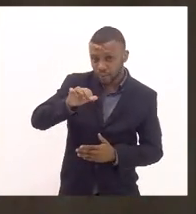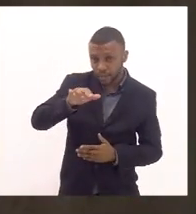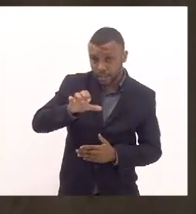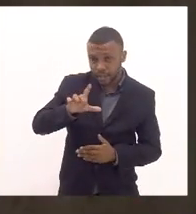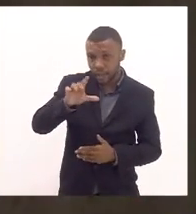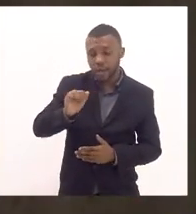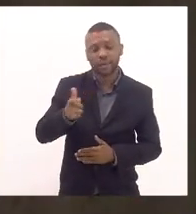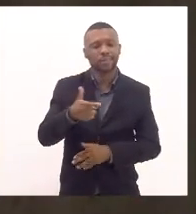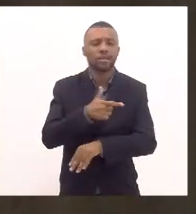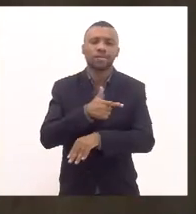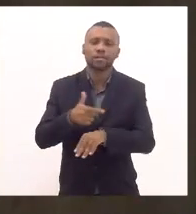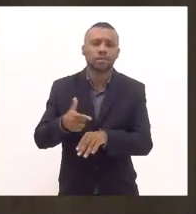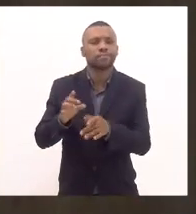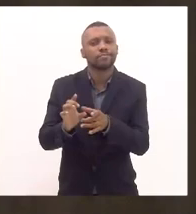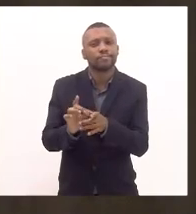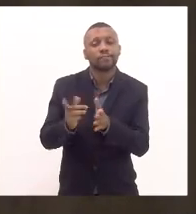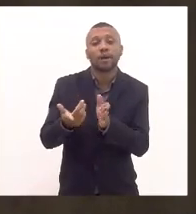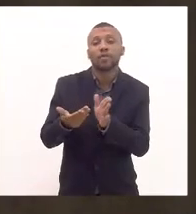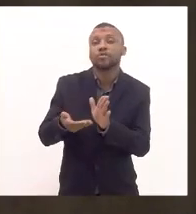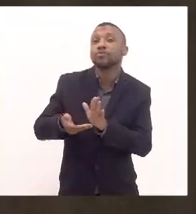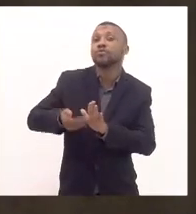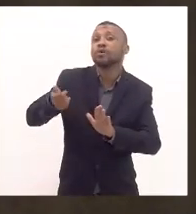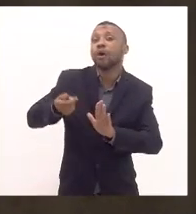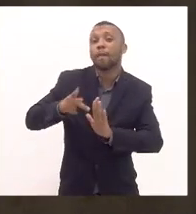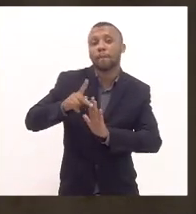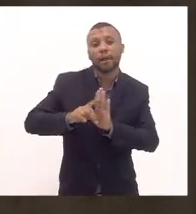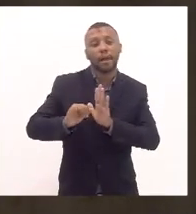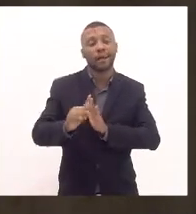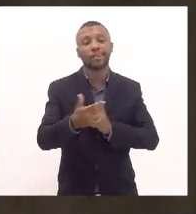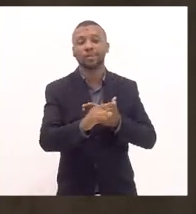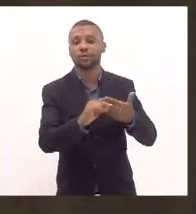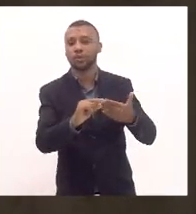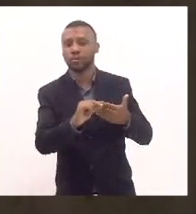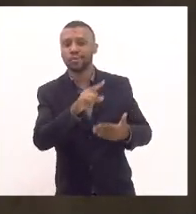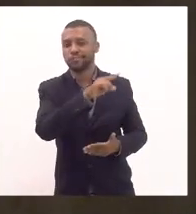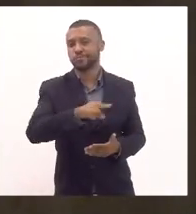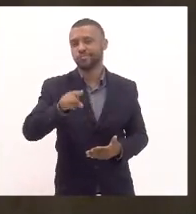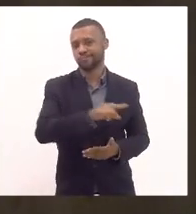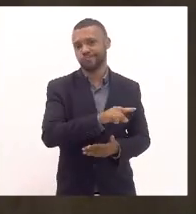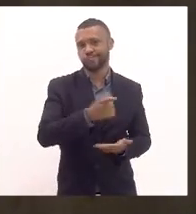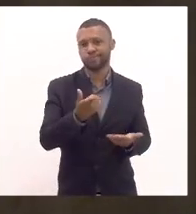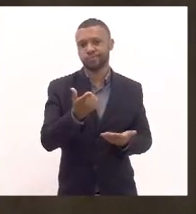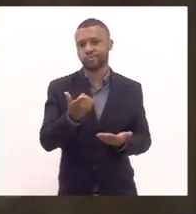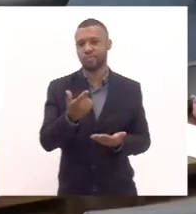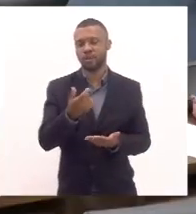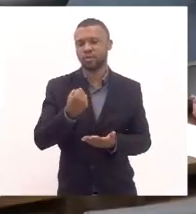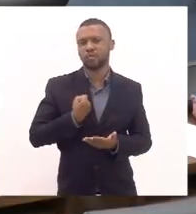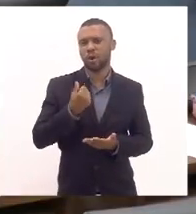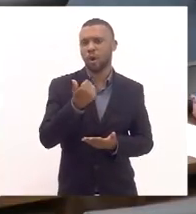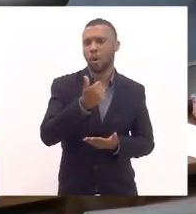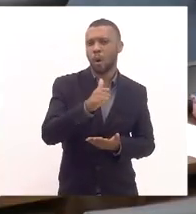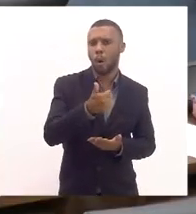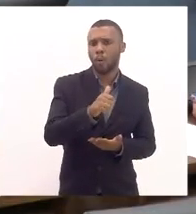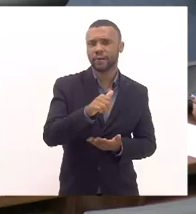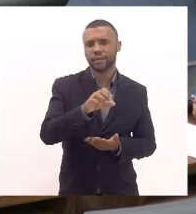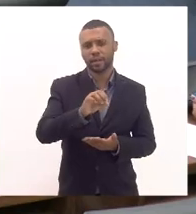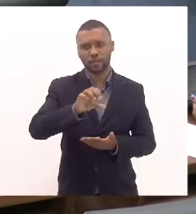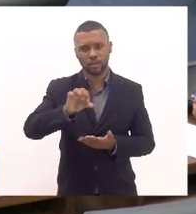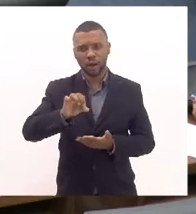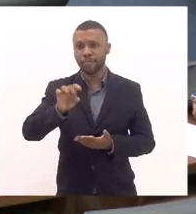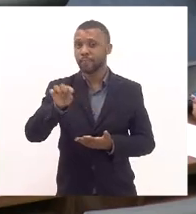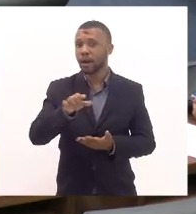muito gentilmente vai estar retirando o PL de autoria dele é 1109